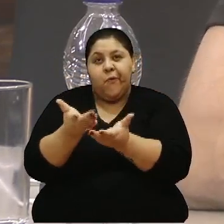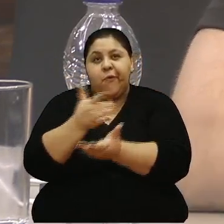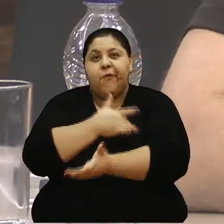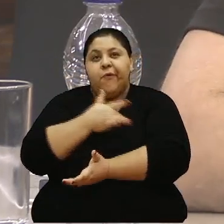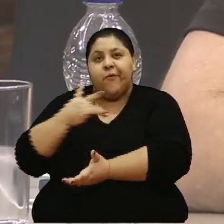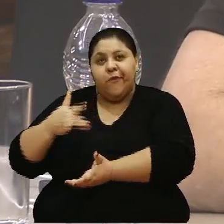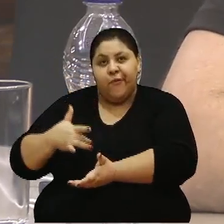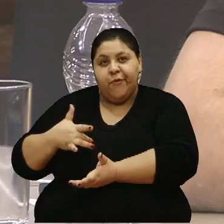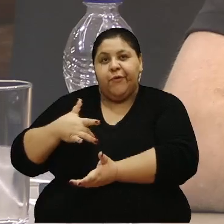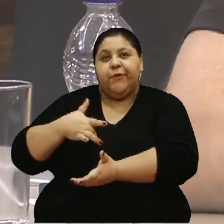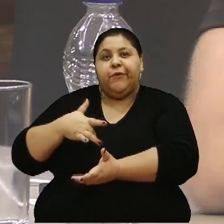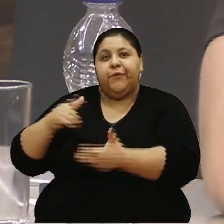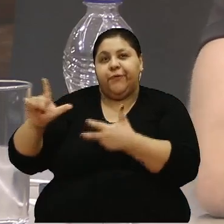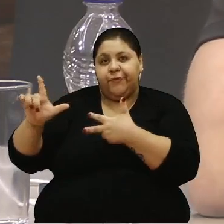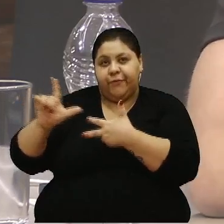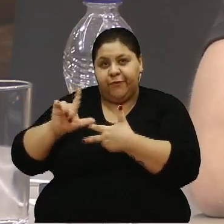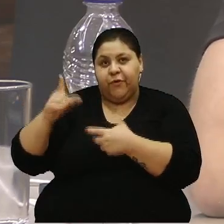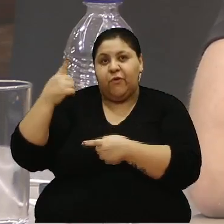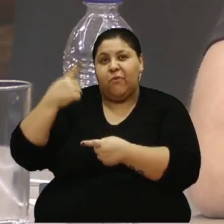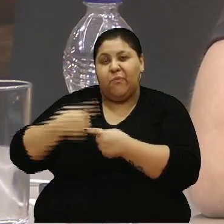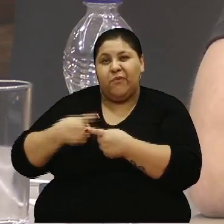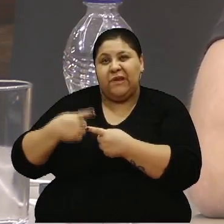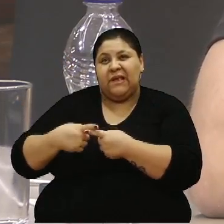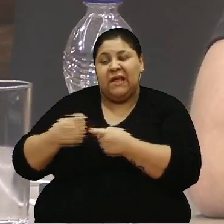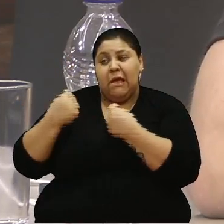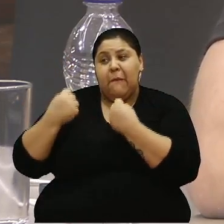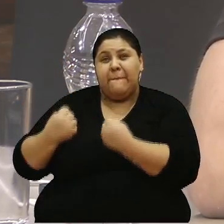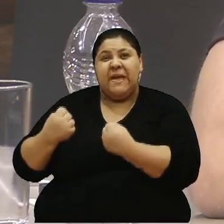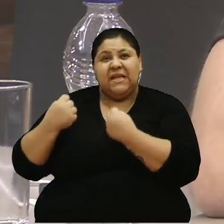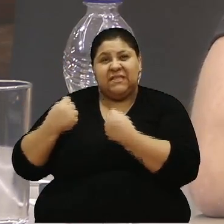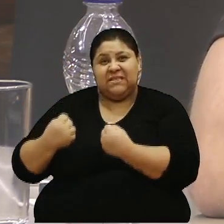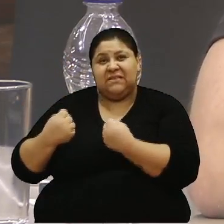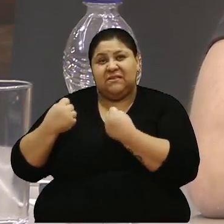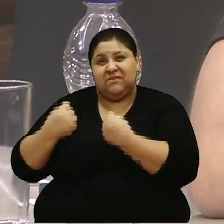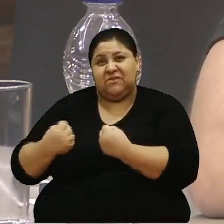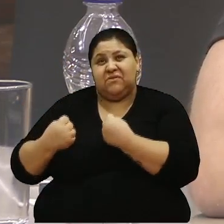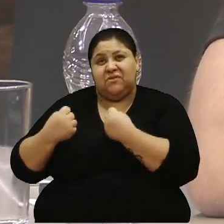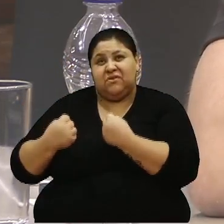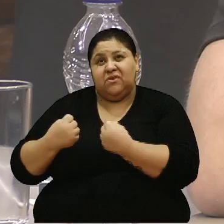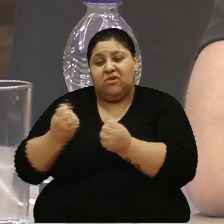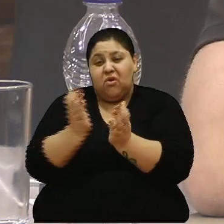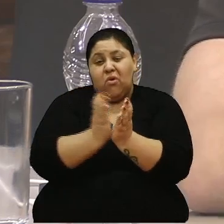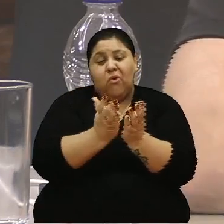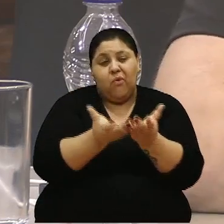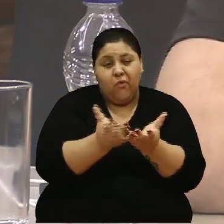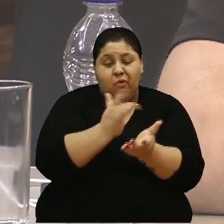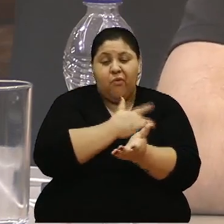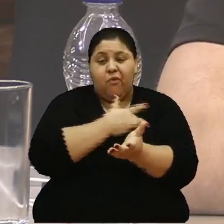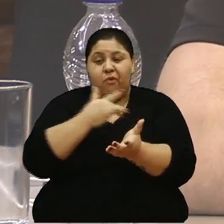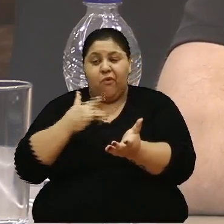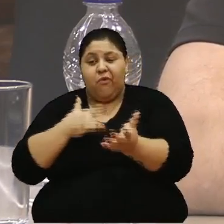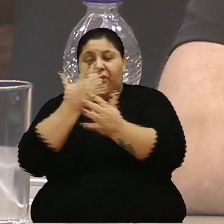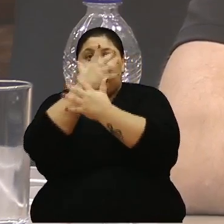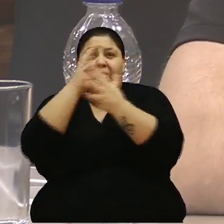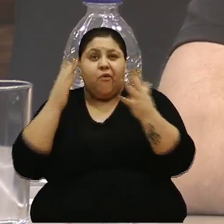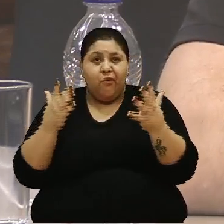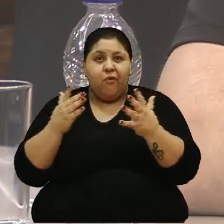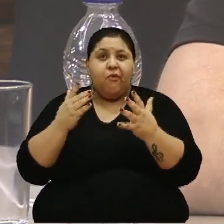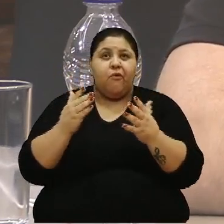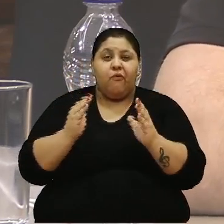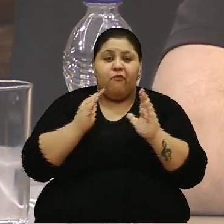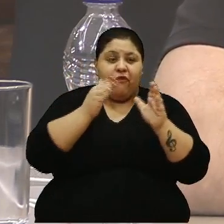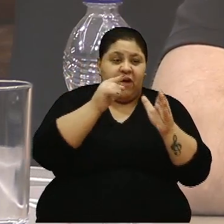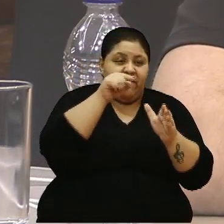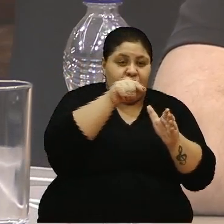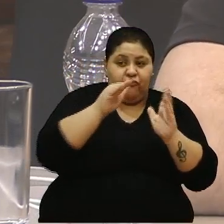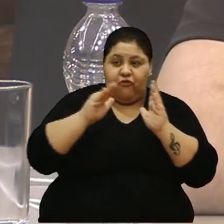do Legislativo, né? Porque sobrecarregava muito a Comissão de Saúde e Meio Ambiente. Ou se dedicava a uma coisa, ou